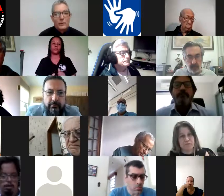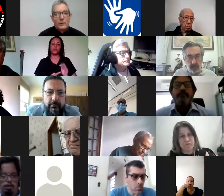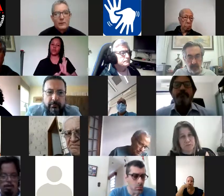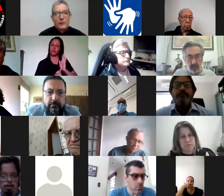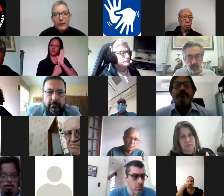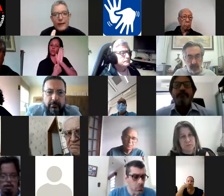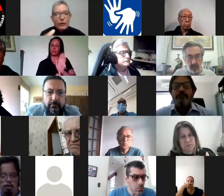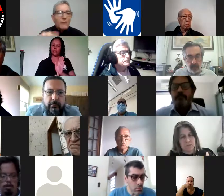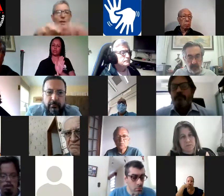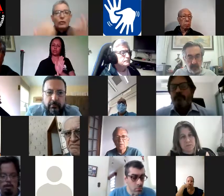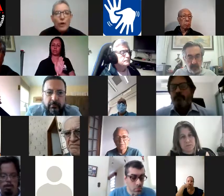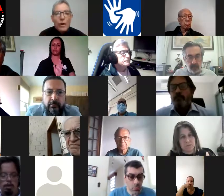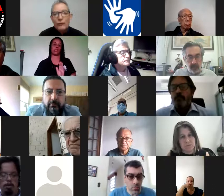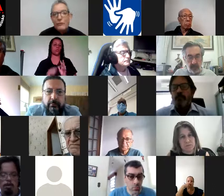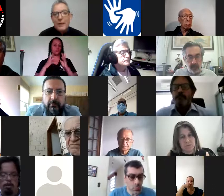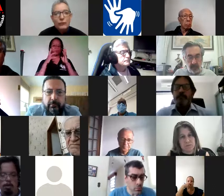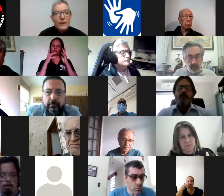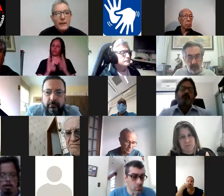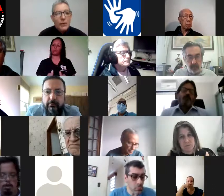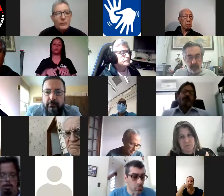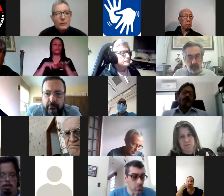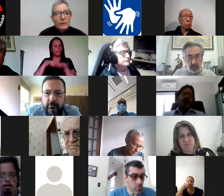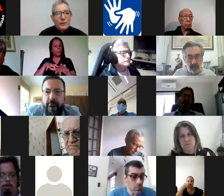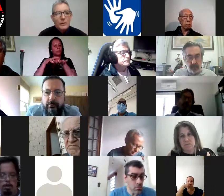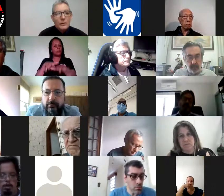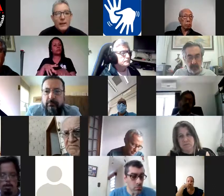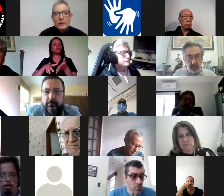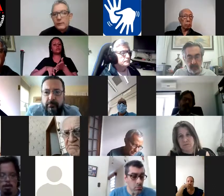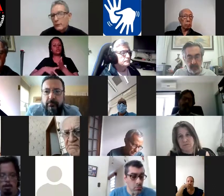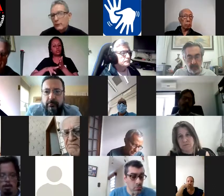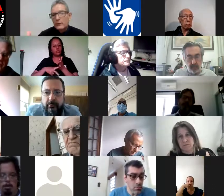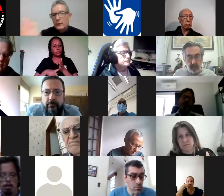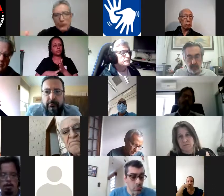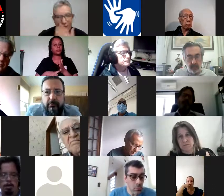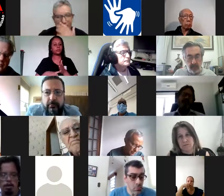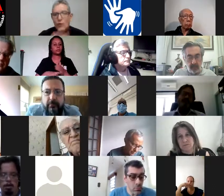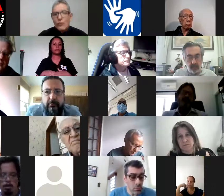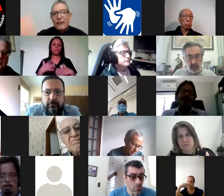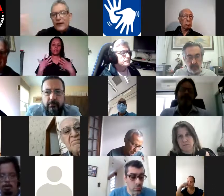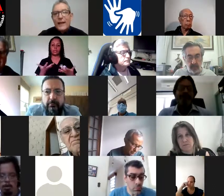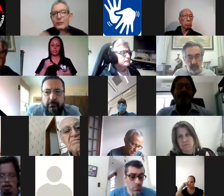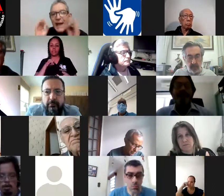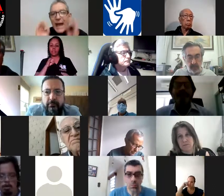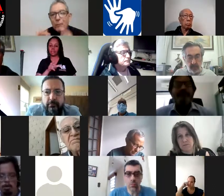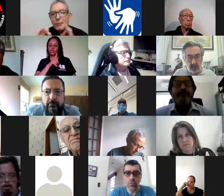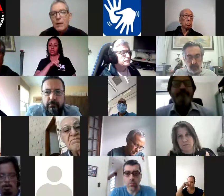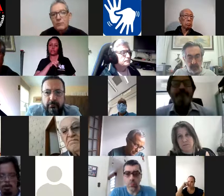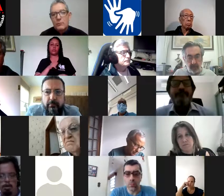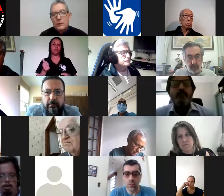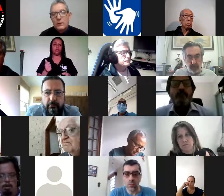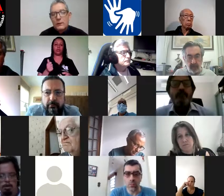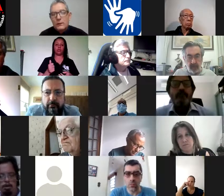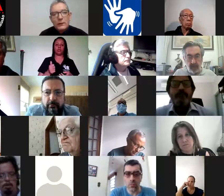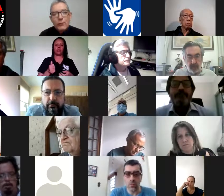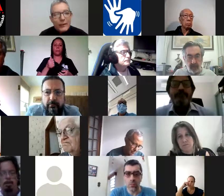central, né? Vai falar em nome do movimento sindical. Tá? Então, se eu tivesse alguma fala, eu já abro